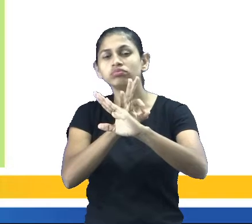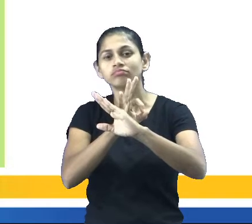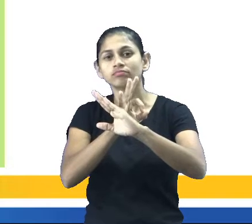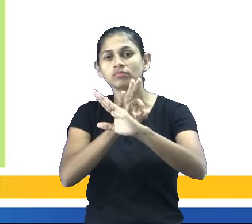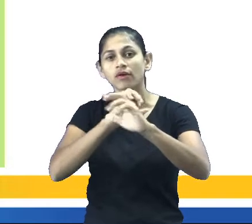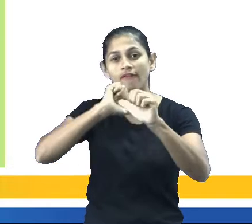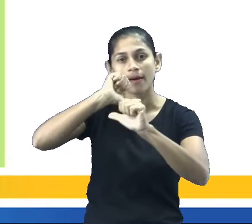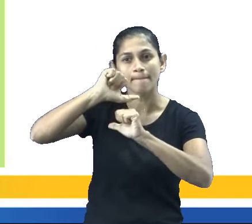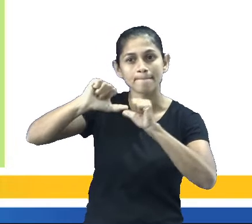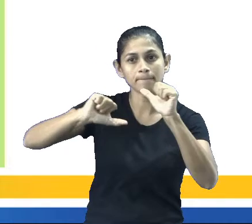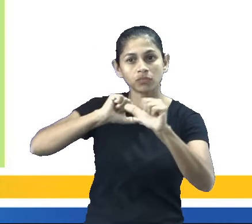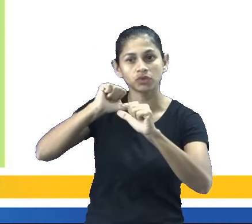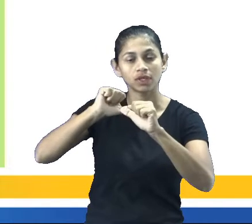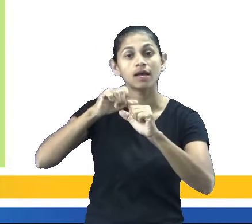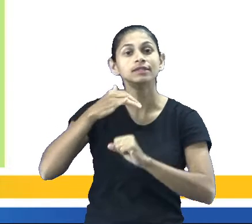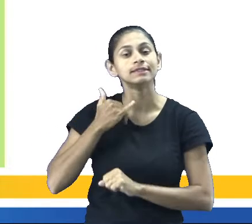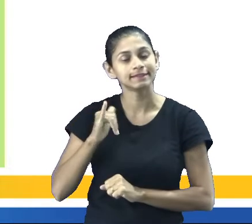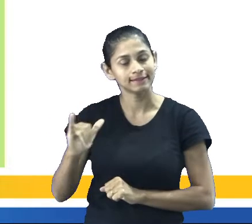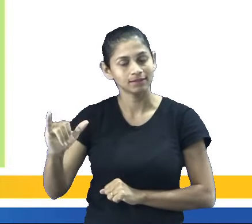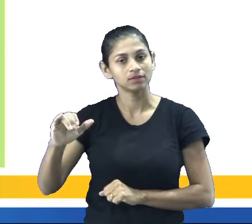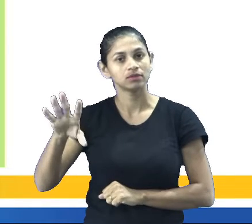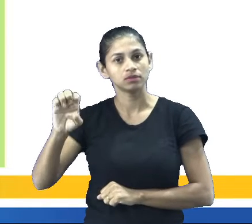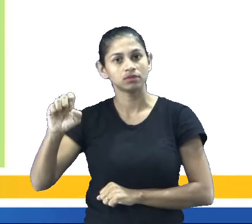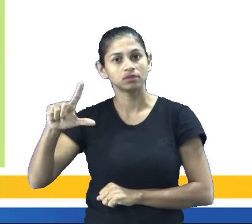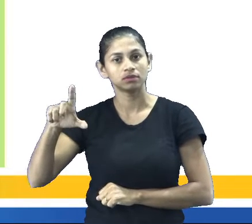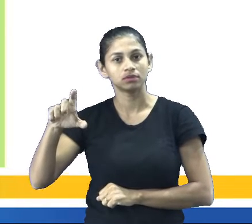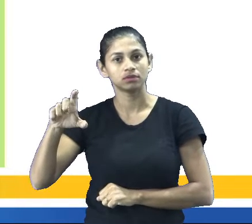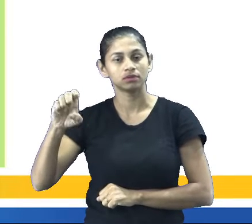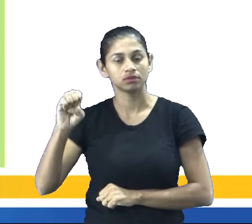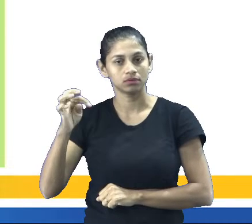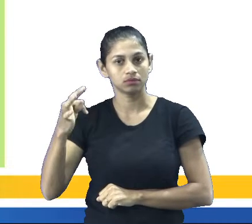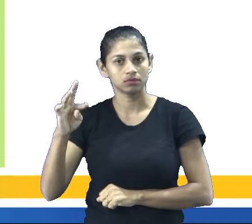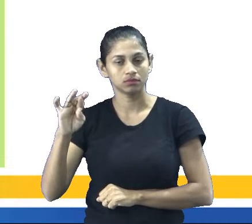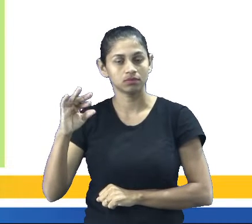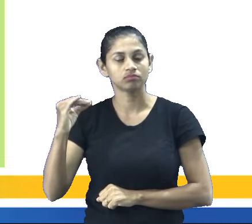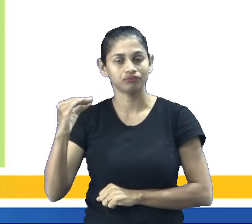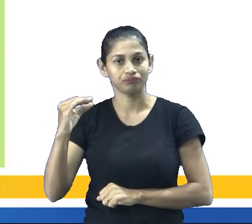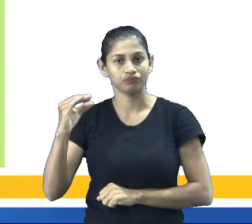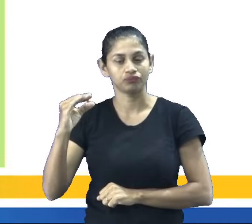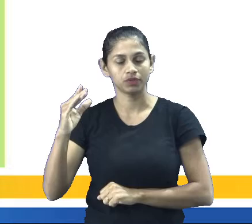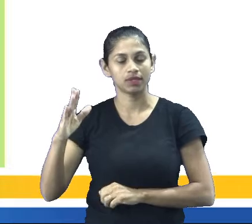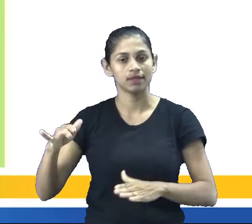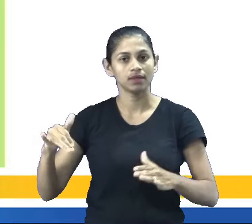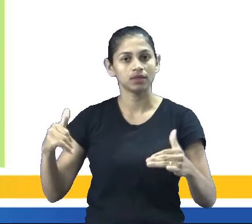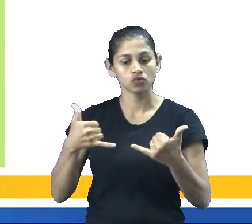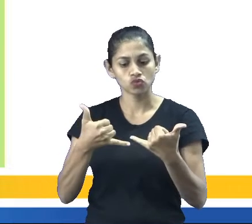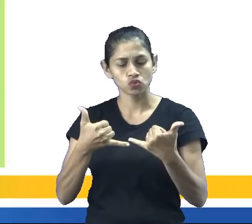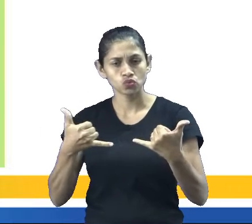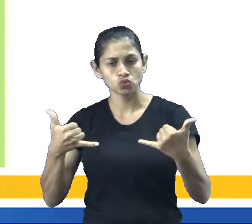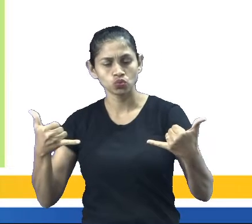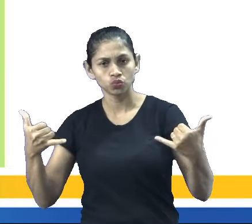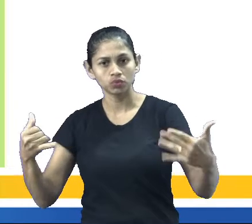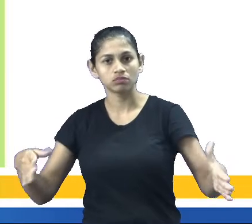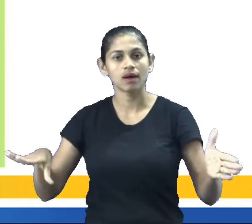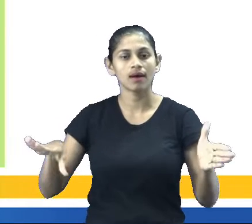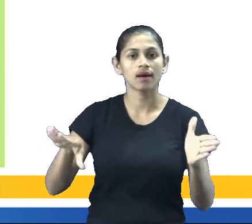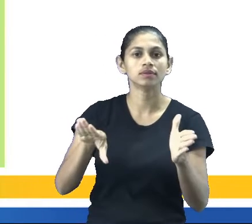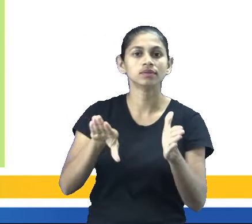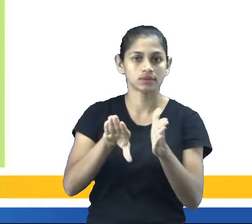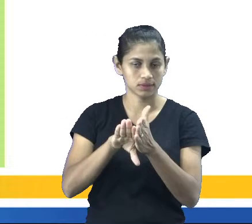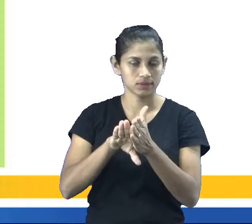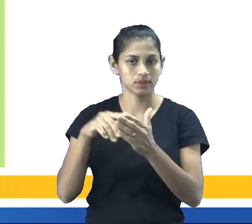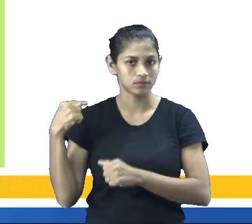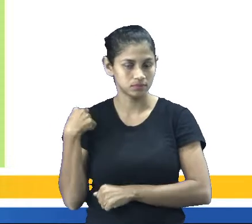em energia elétrica ali para abastecer os nossos eletrodomésticos. E isso é ótimo, porque a conta